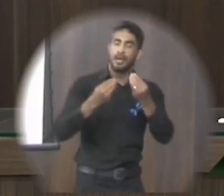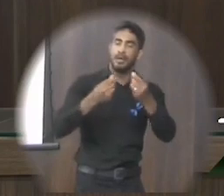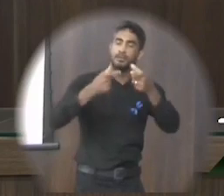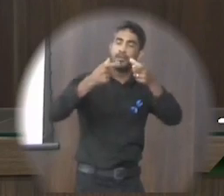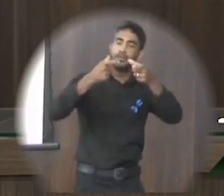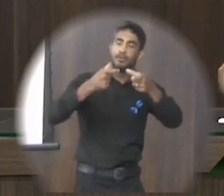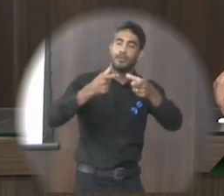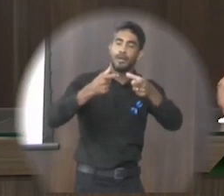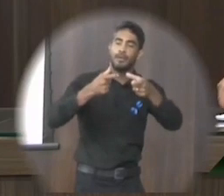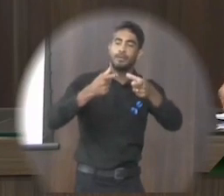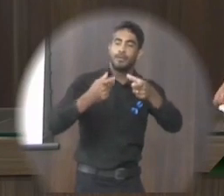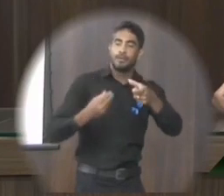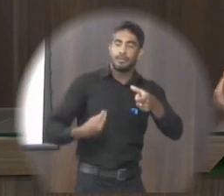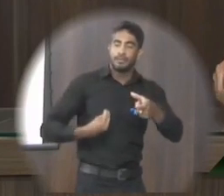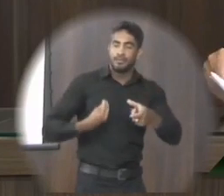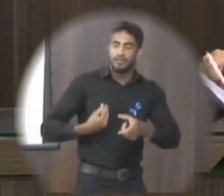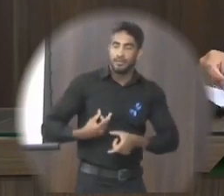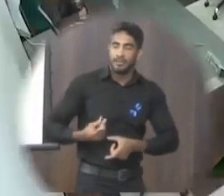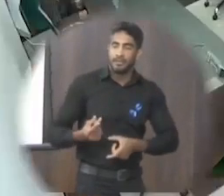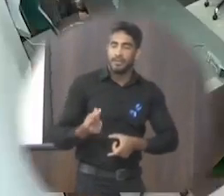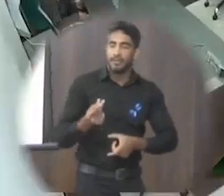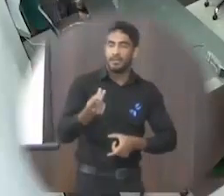eterna.